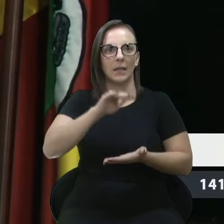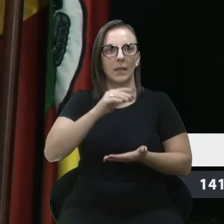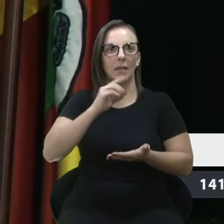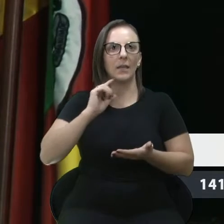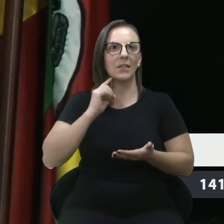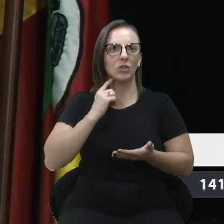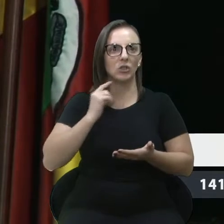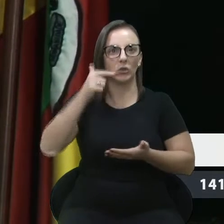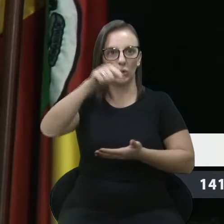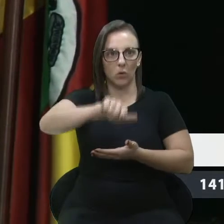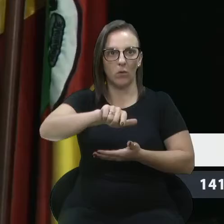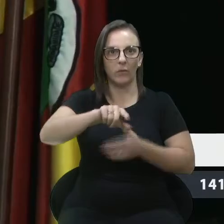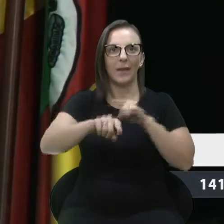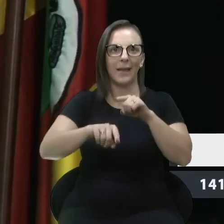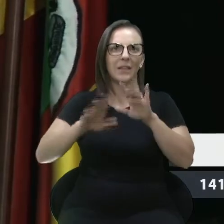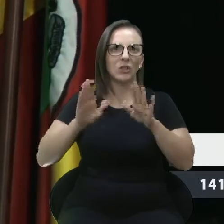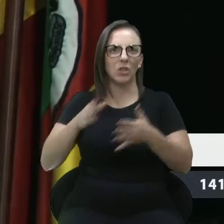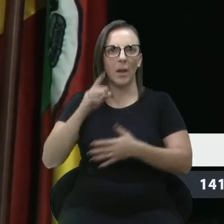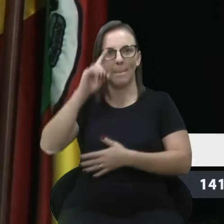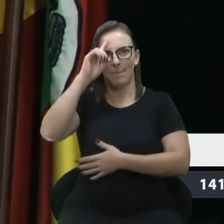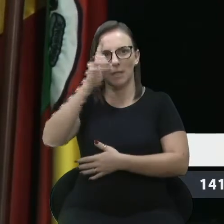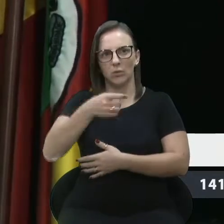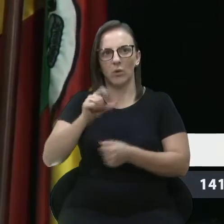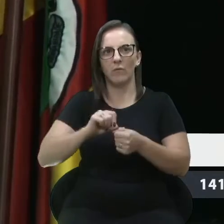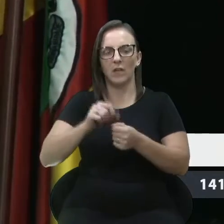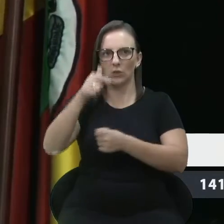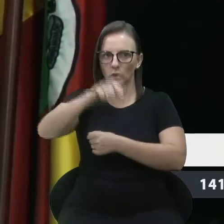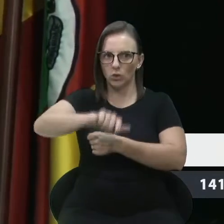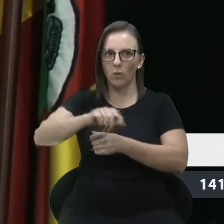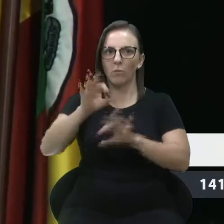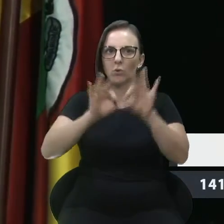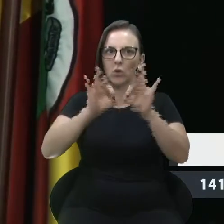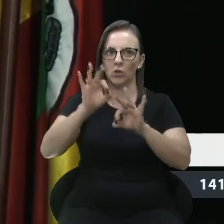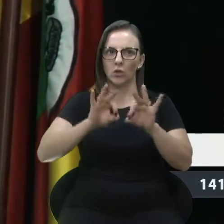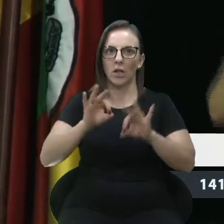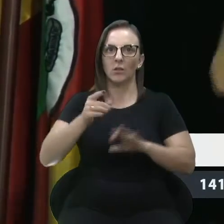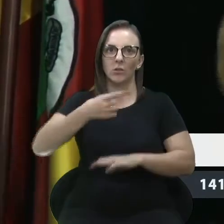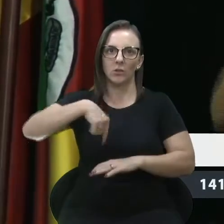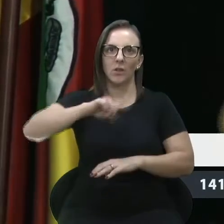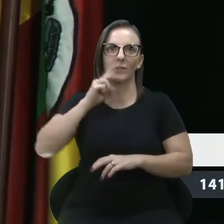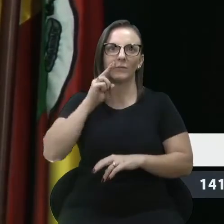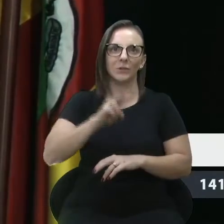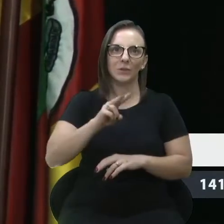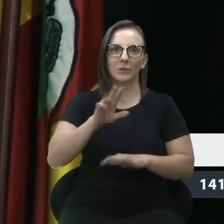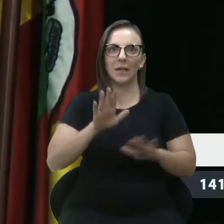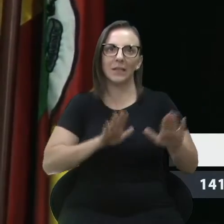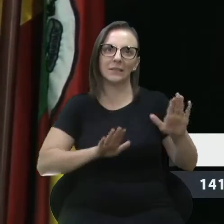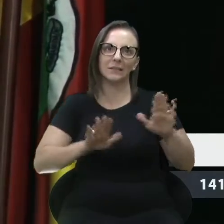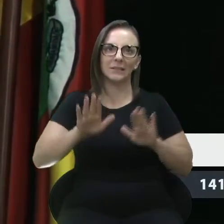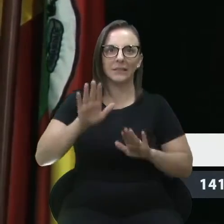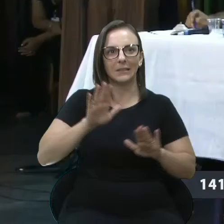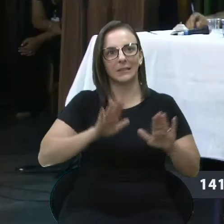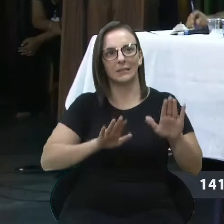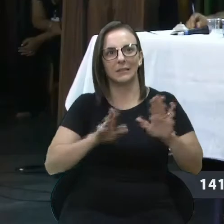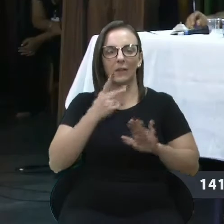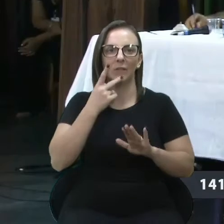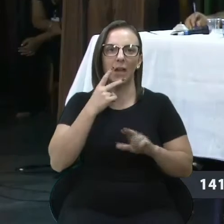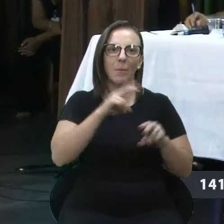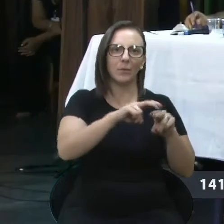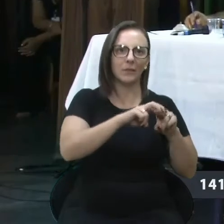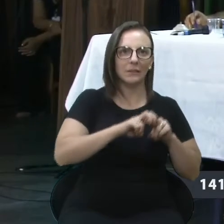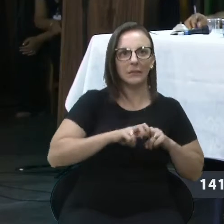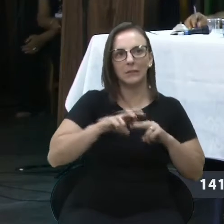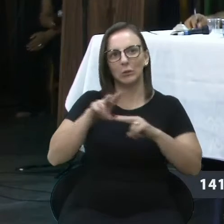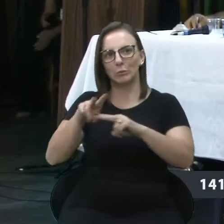mandou refazer o projeto, porque realmente a gente viu, e por mais que a gente tenta, né, porque isso, porque aquilo, a